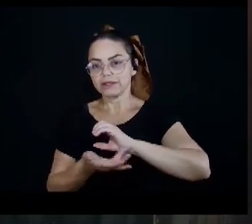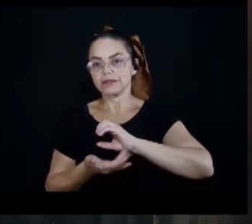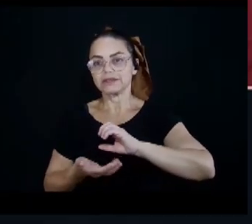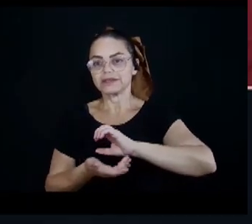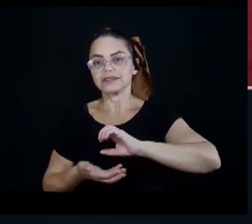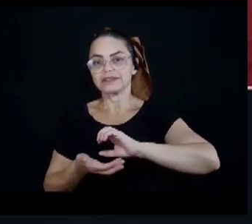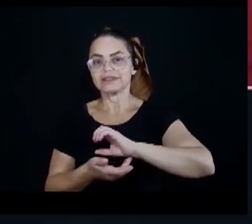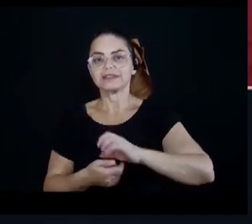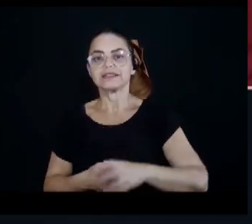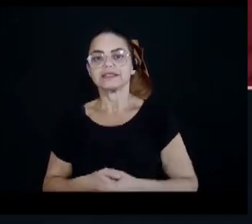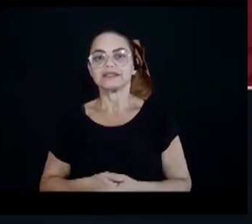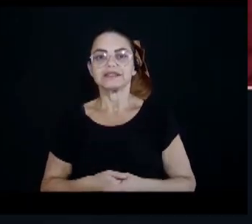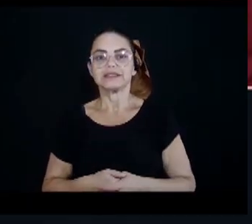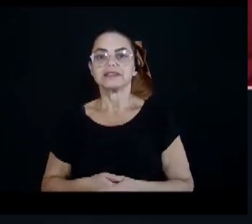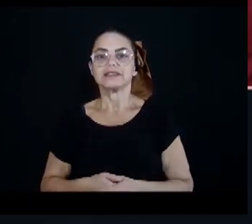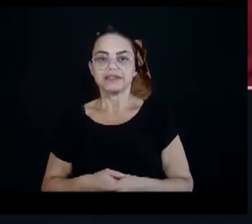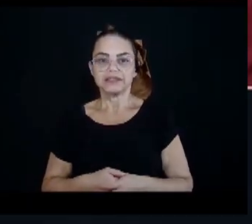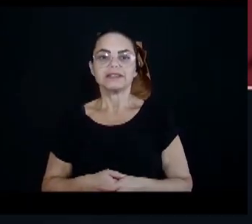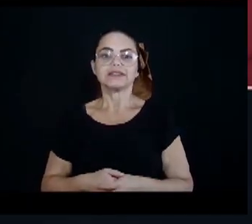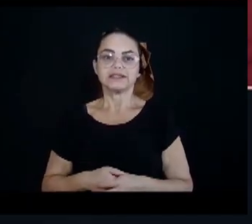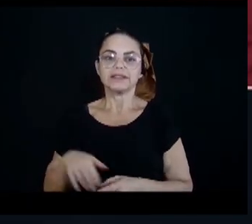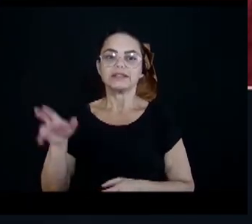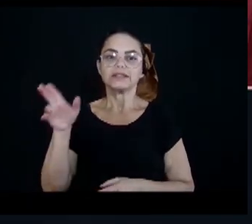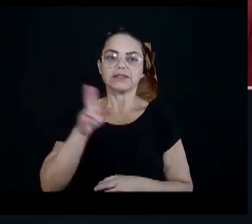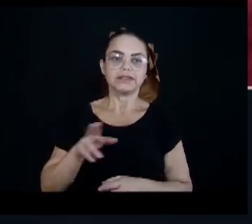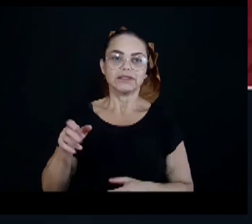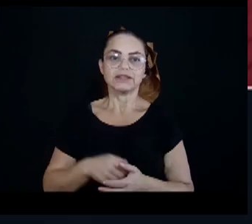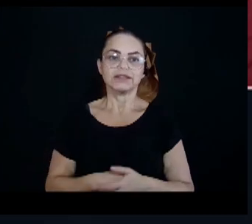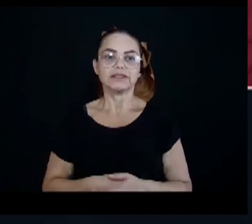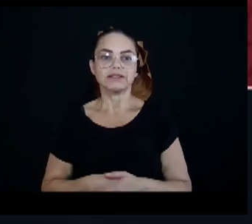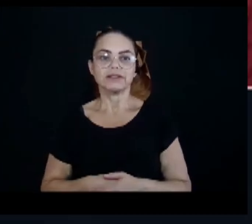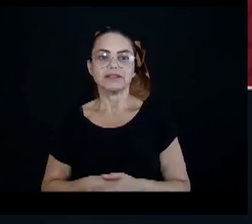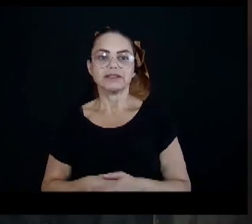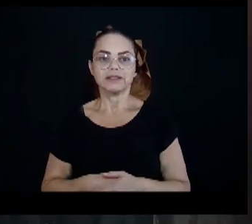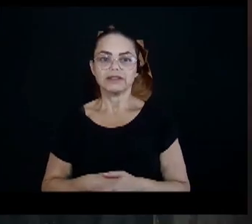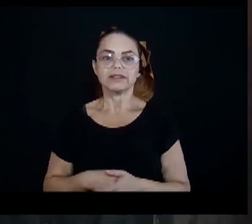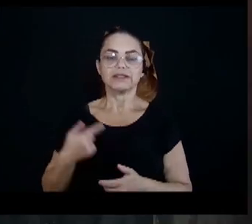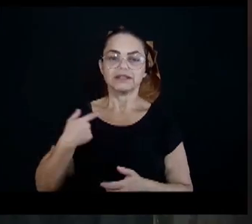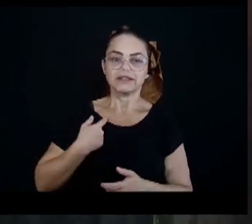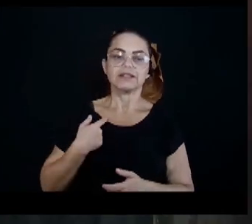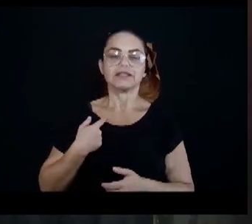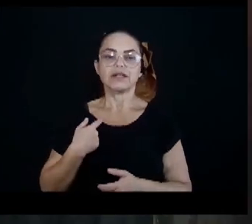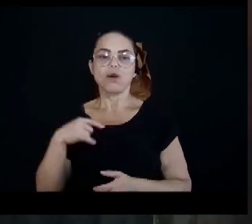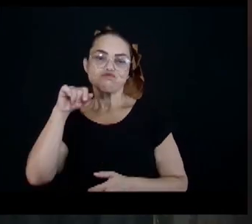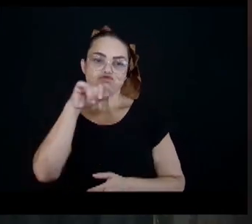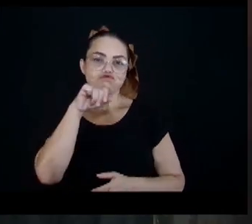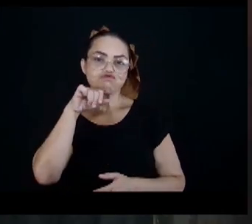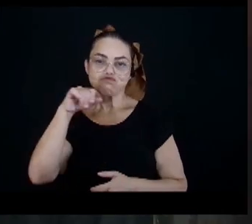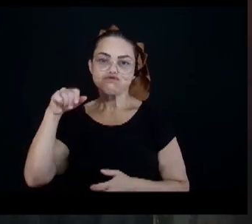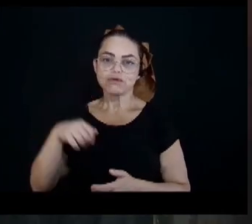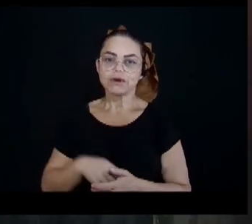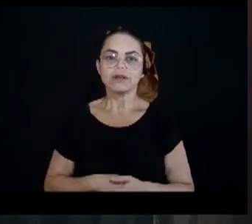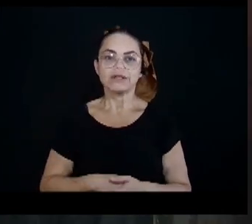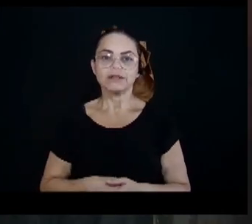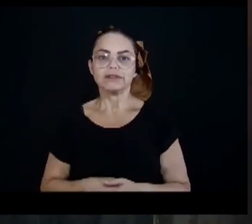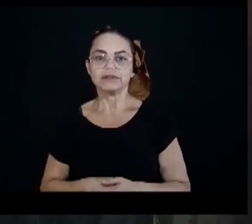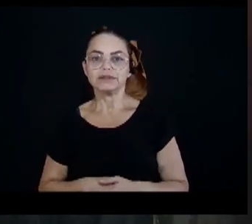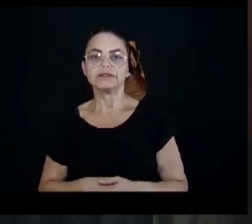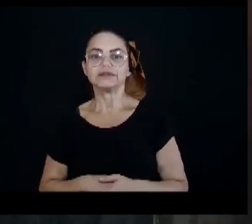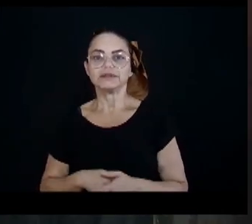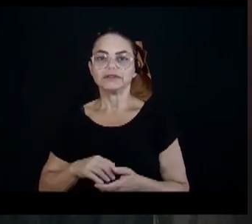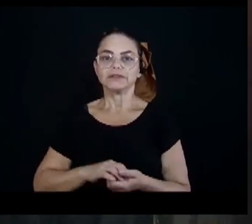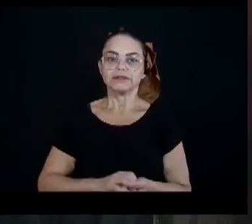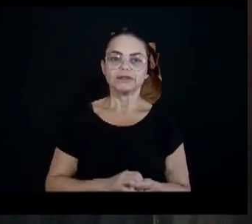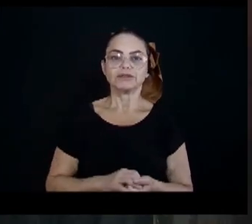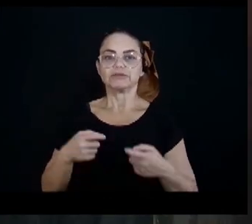azul, estou disponível para o mercado, estou para as paqueras, e o pessoal controla as meias, enfim,